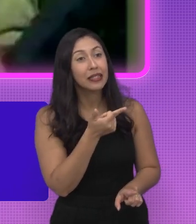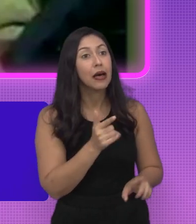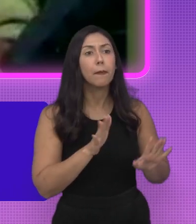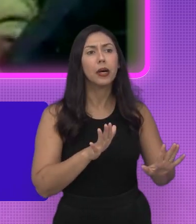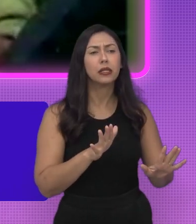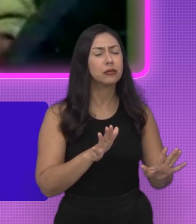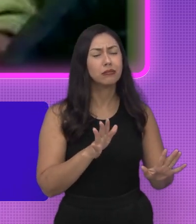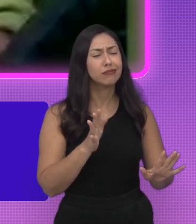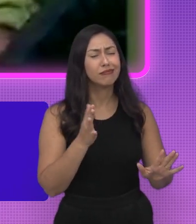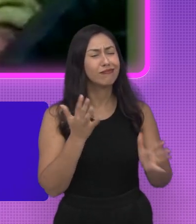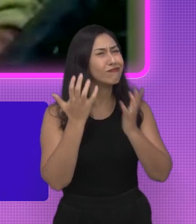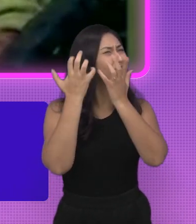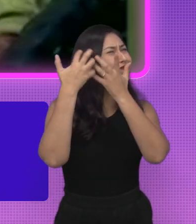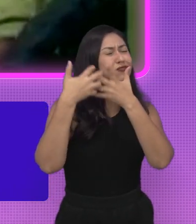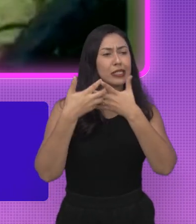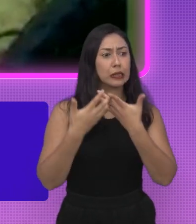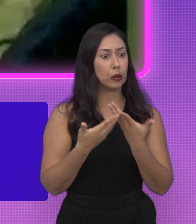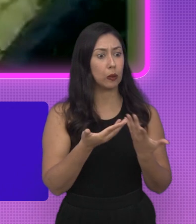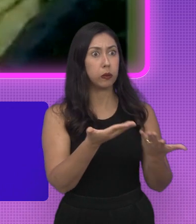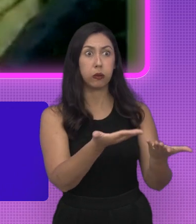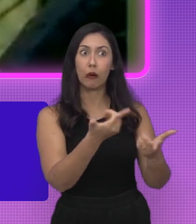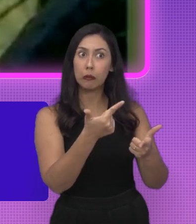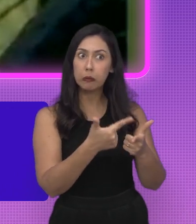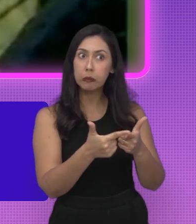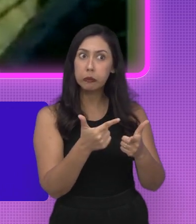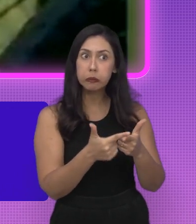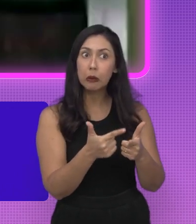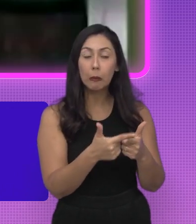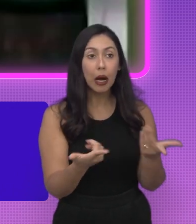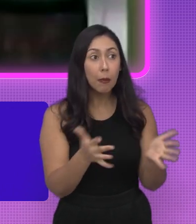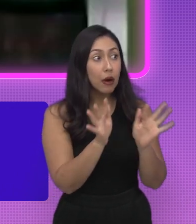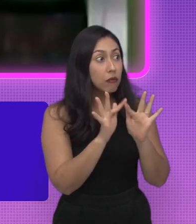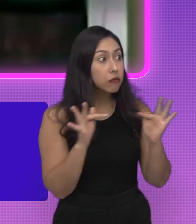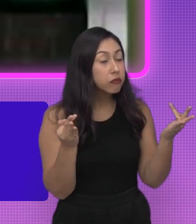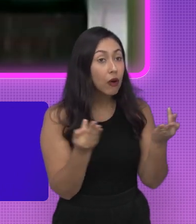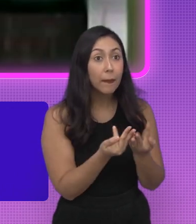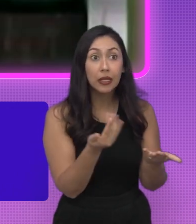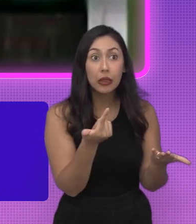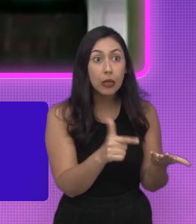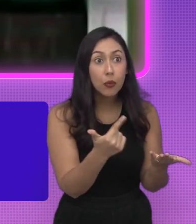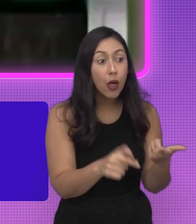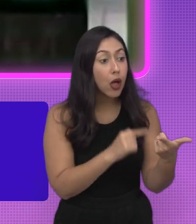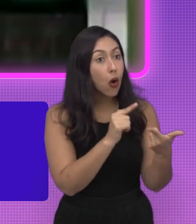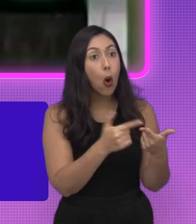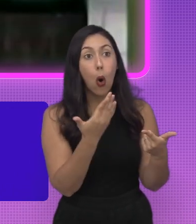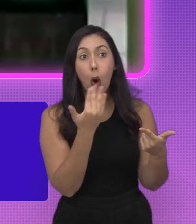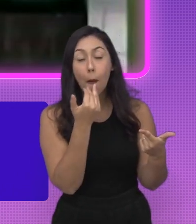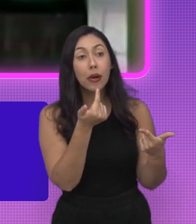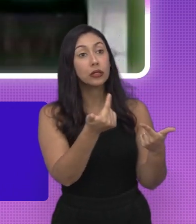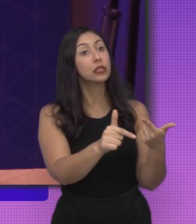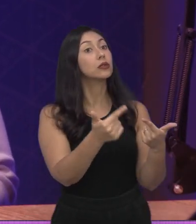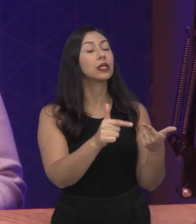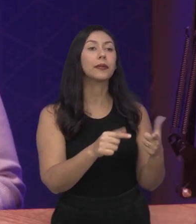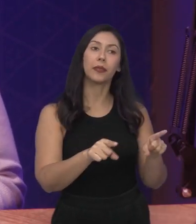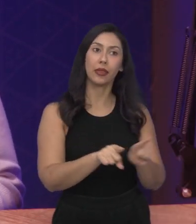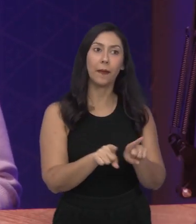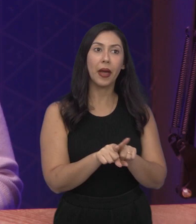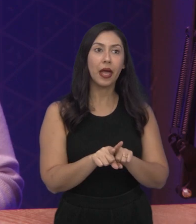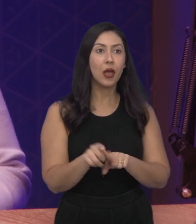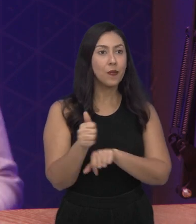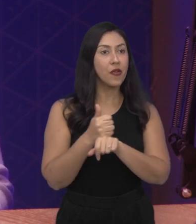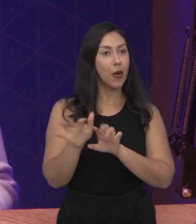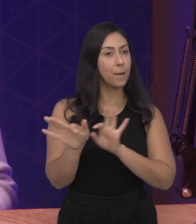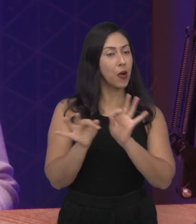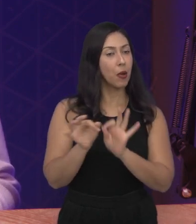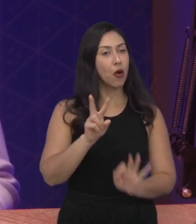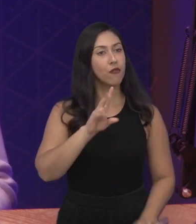pra a gente parar pra pensar, nossa, isso é um problema, ele morar num barril, ele não tem família, ele não tem o que comer. E quando o Vitor,